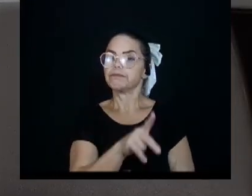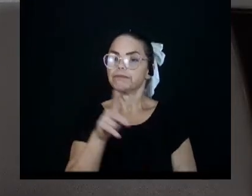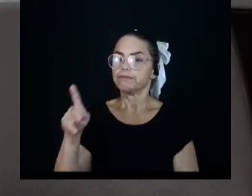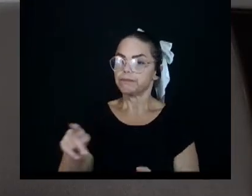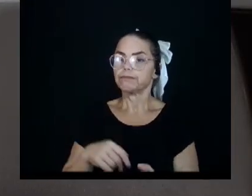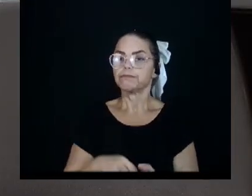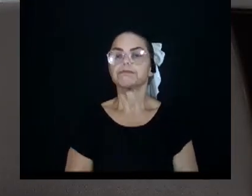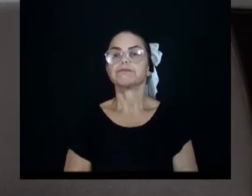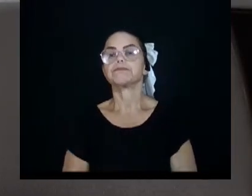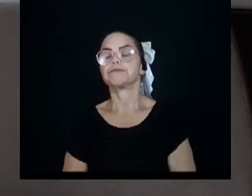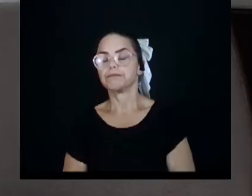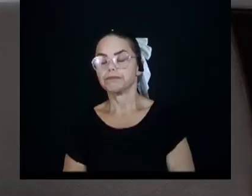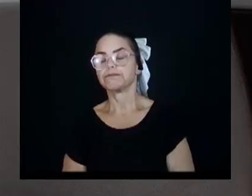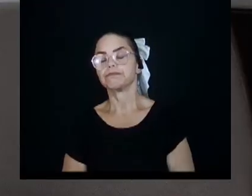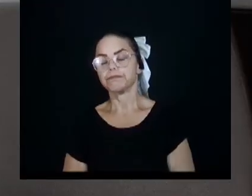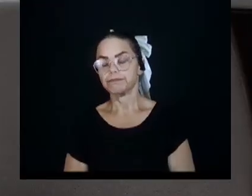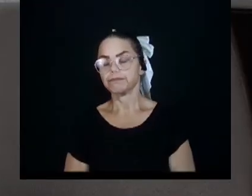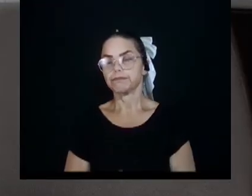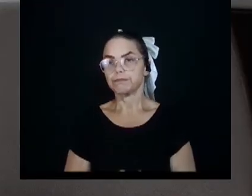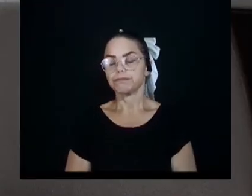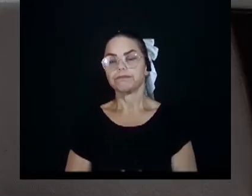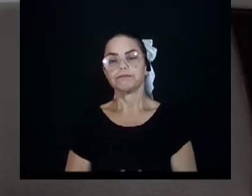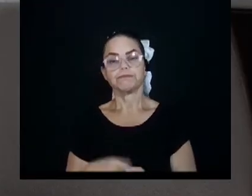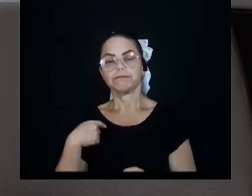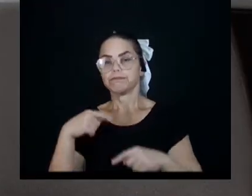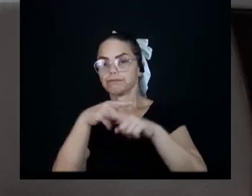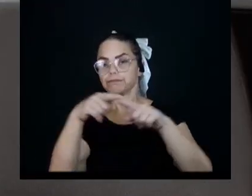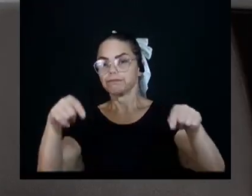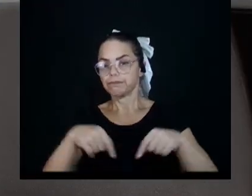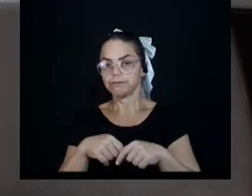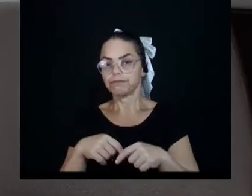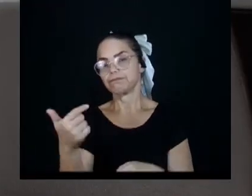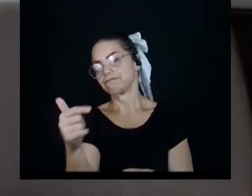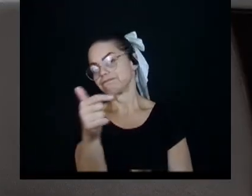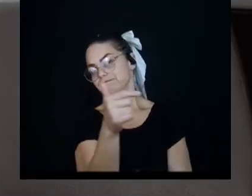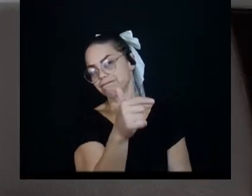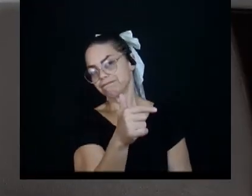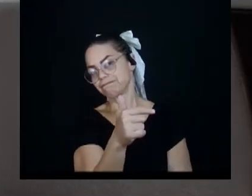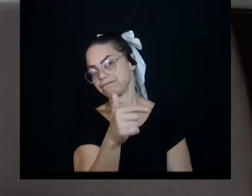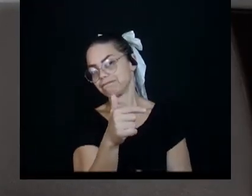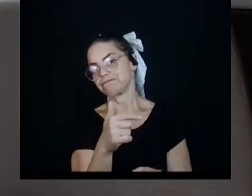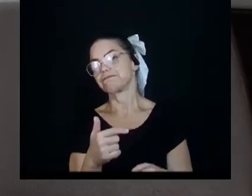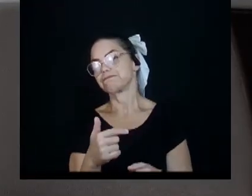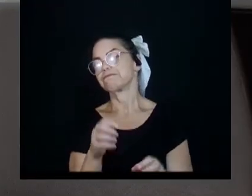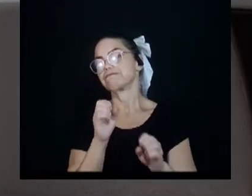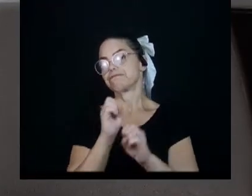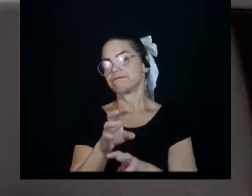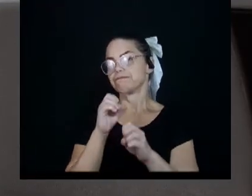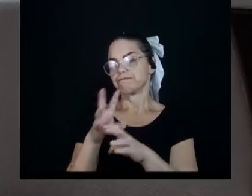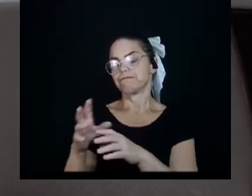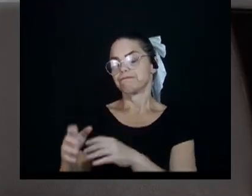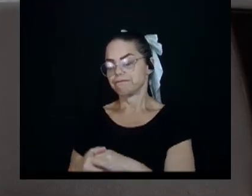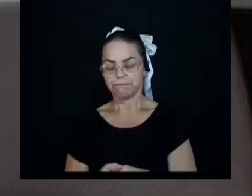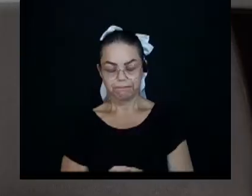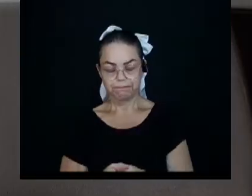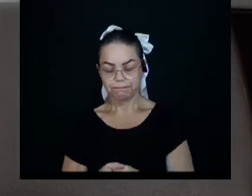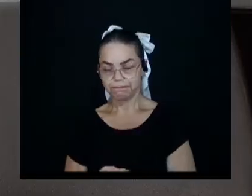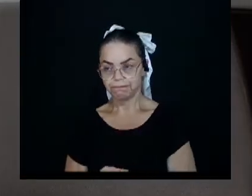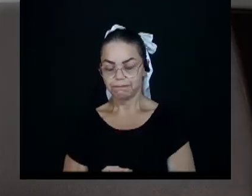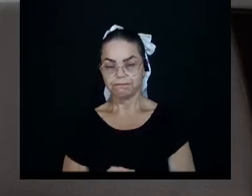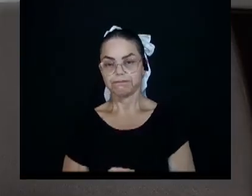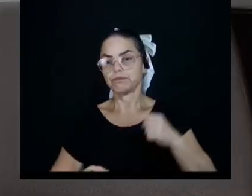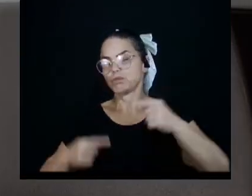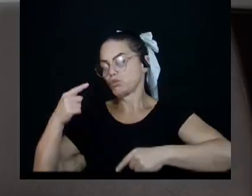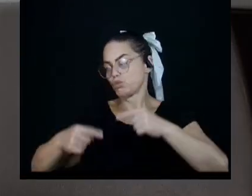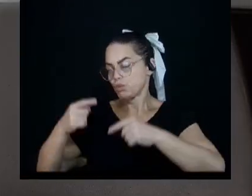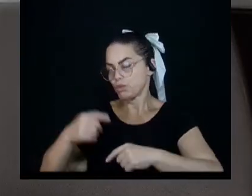sem salas de aula para atuar. Isso também teve aí uma discussão muito forte aí